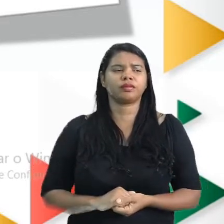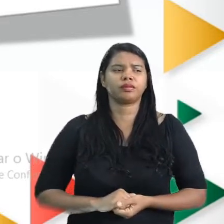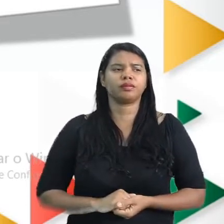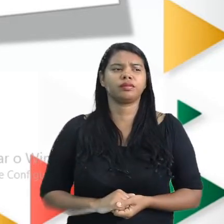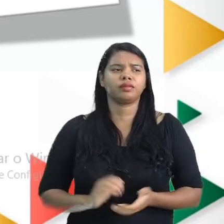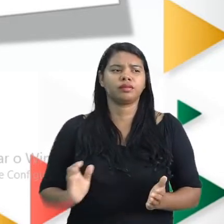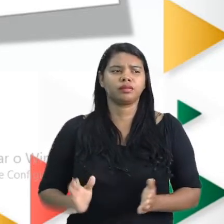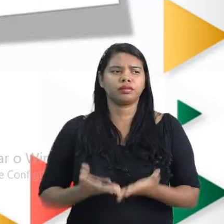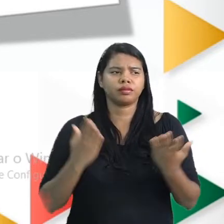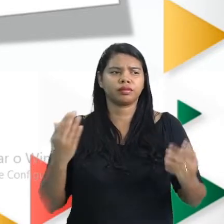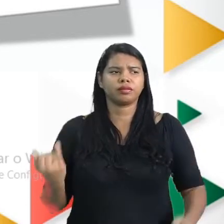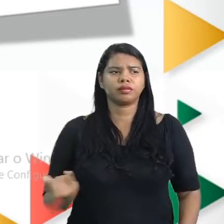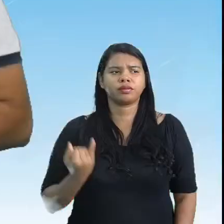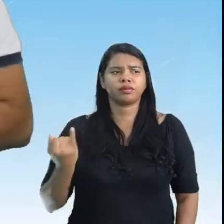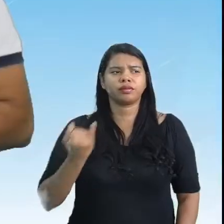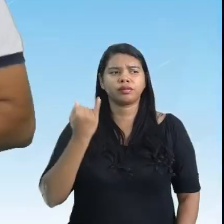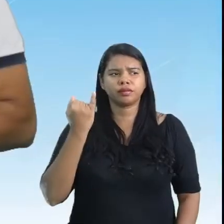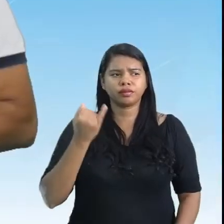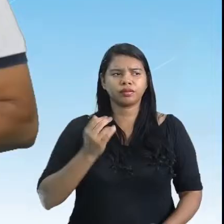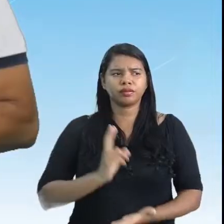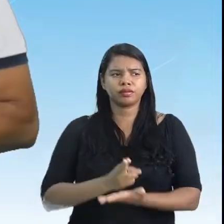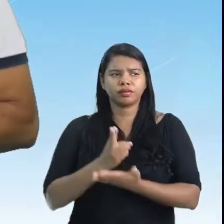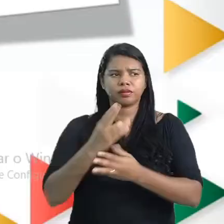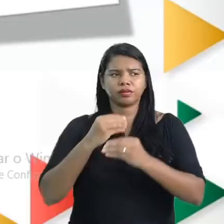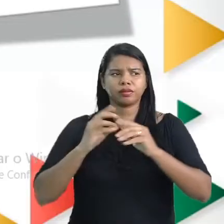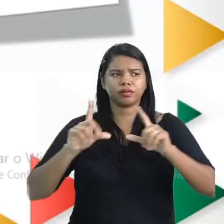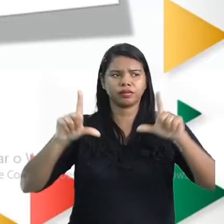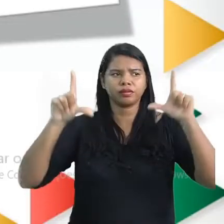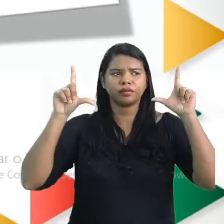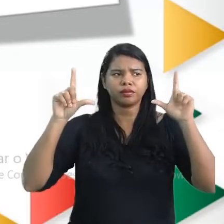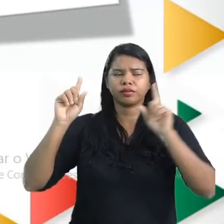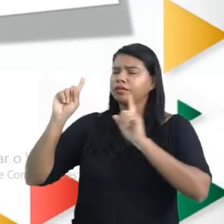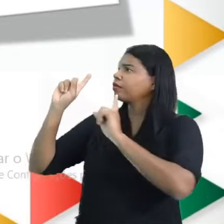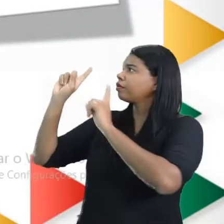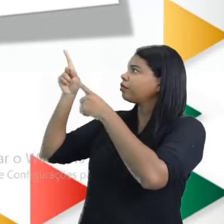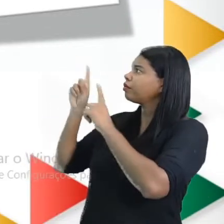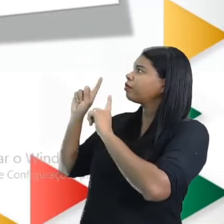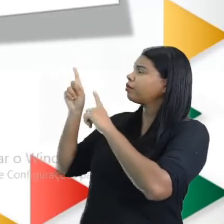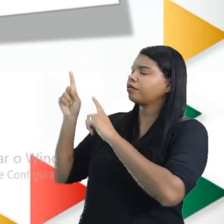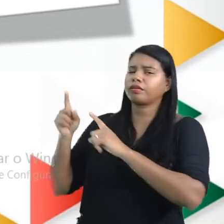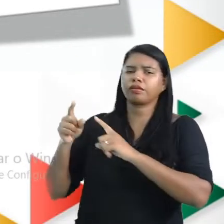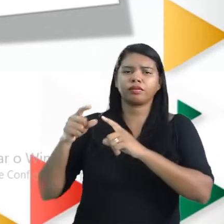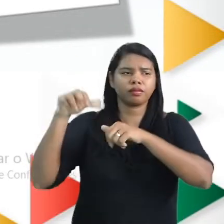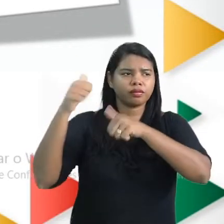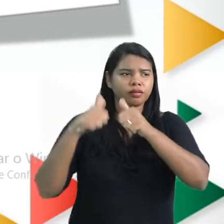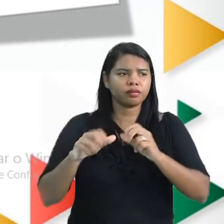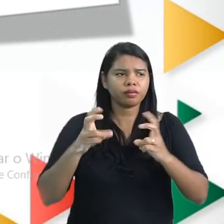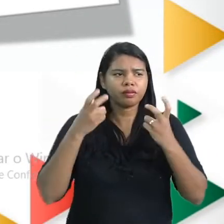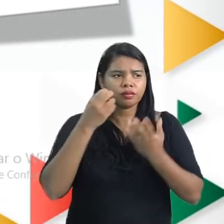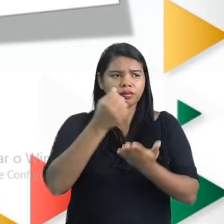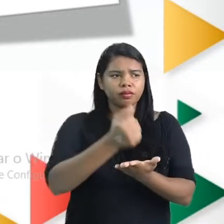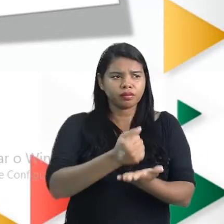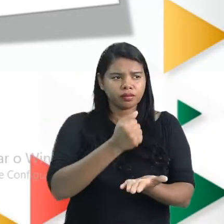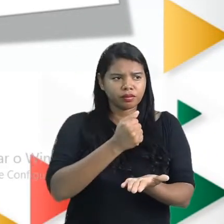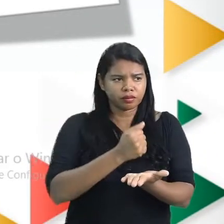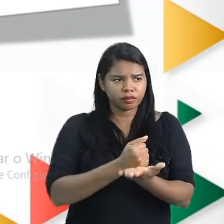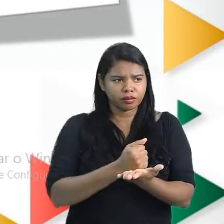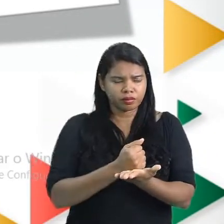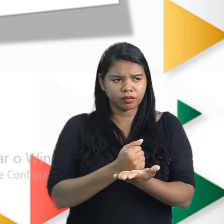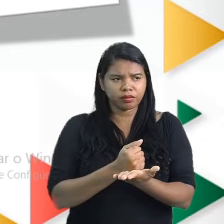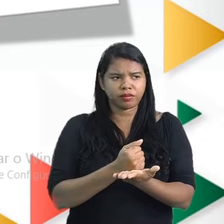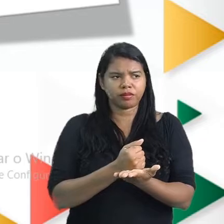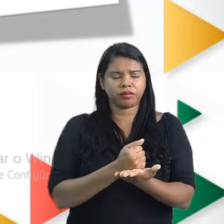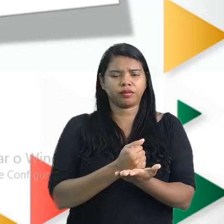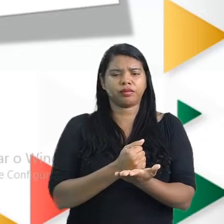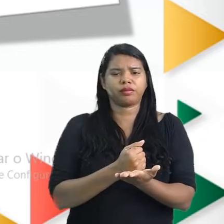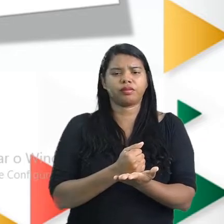sumariamente importante, porque veja só, continuando no slide, nós observamos o seguinte, composta por documentos comuns, certo?